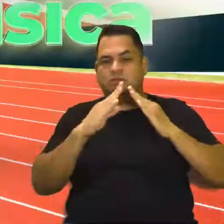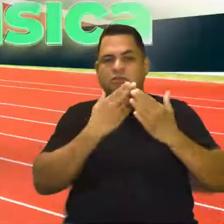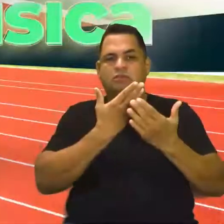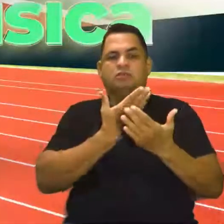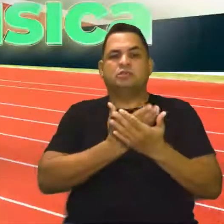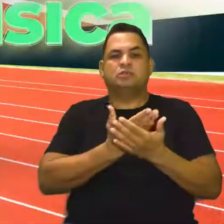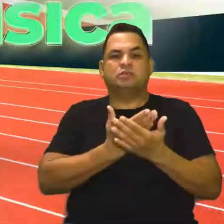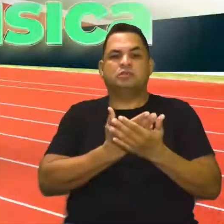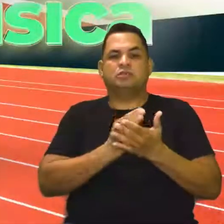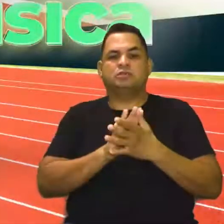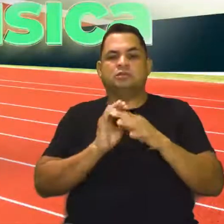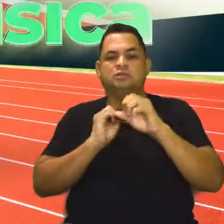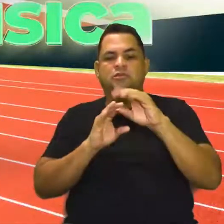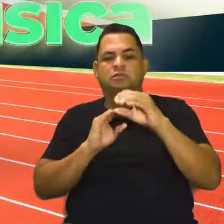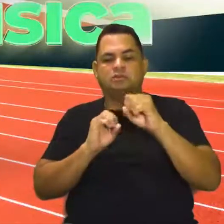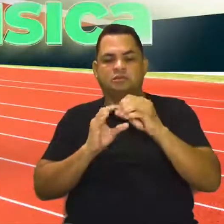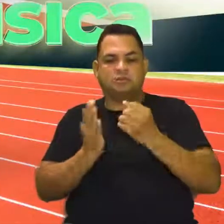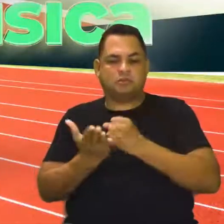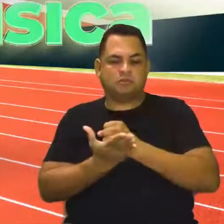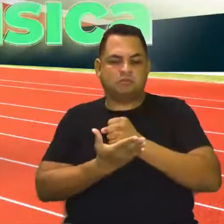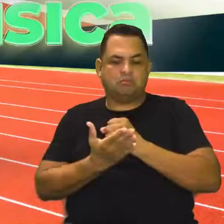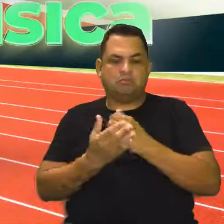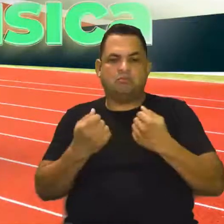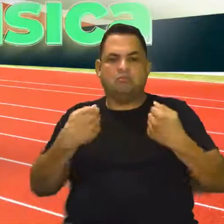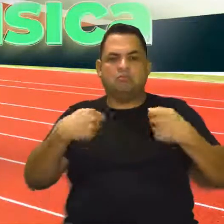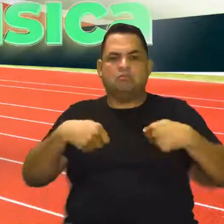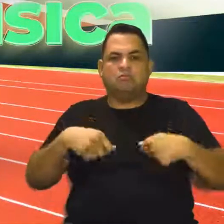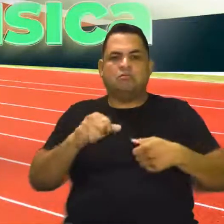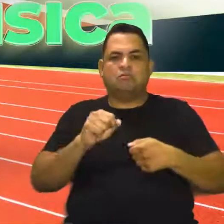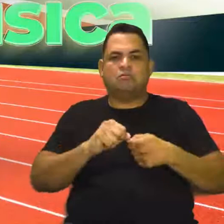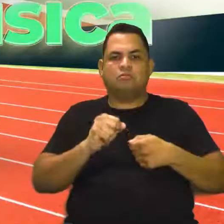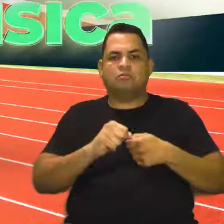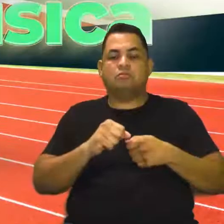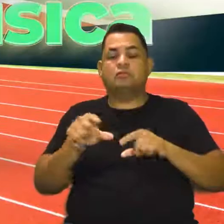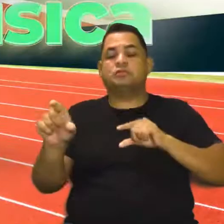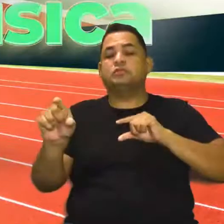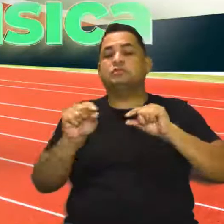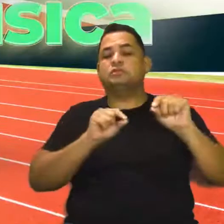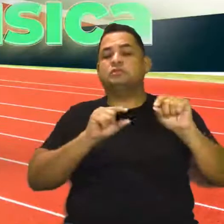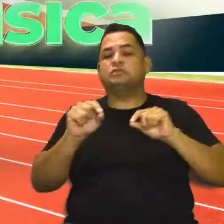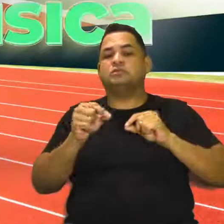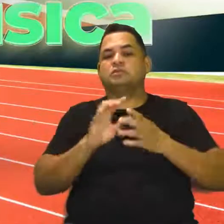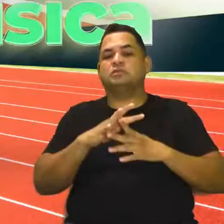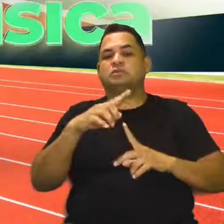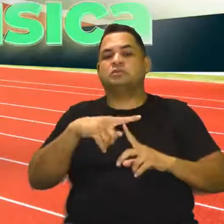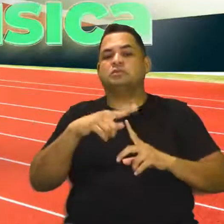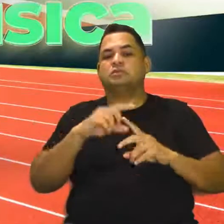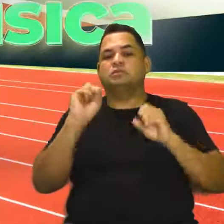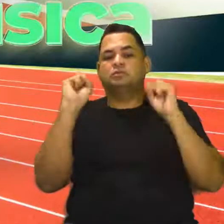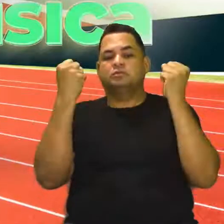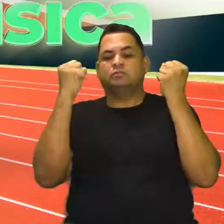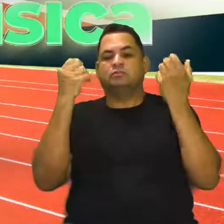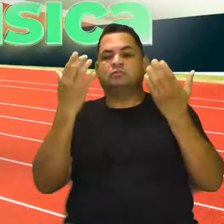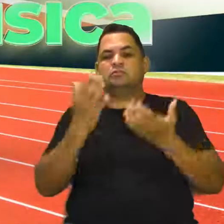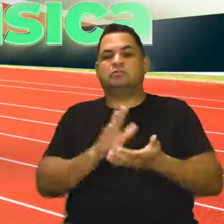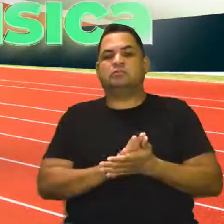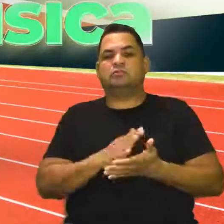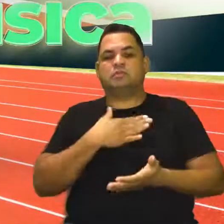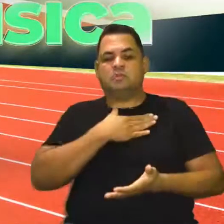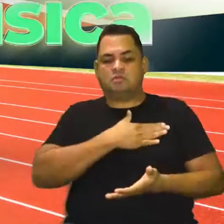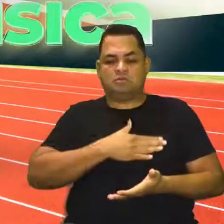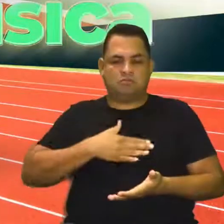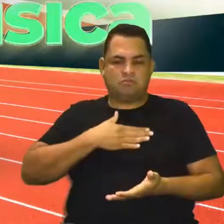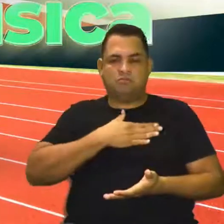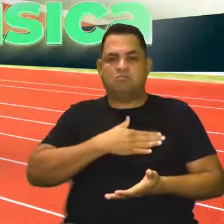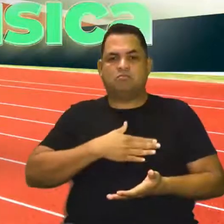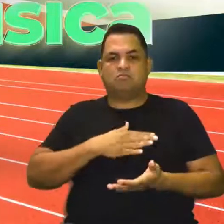ao sair da educação básica, poder então fazer opção por um tipo de atividade física que ele